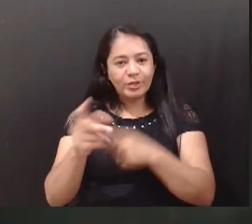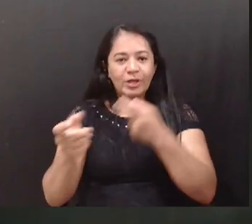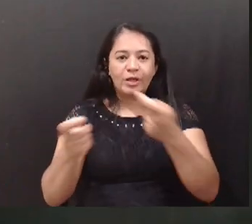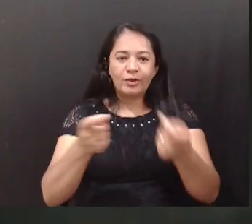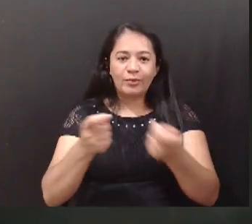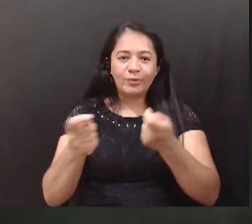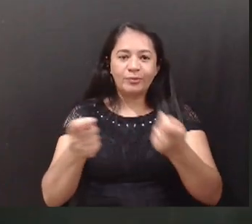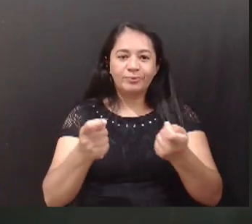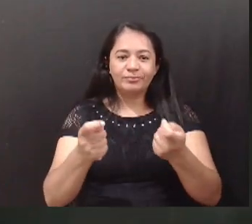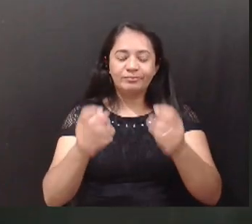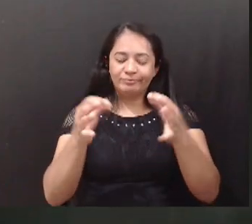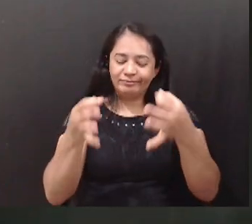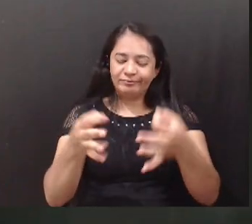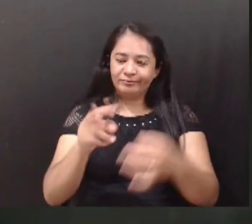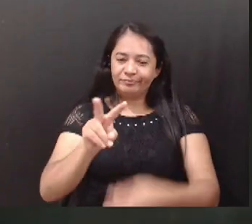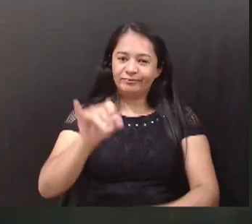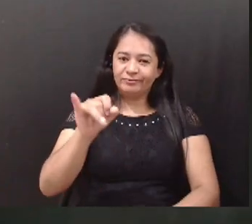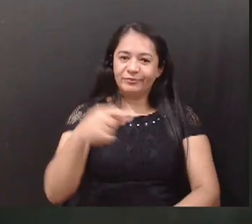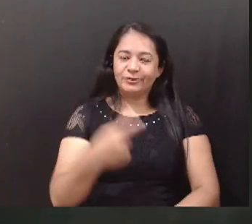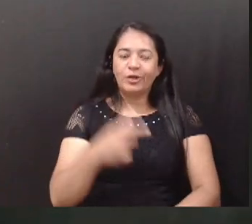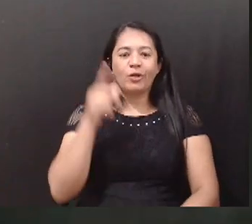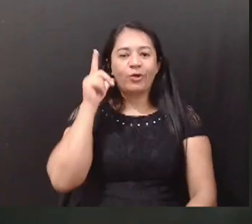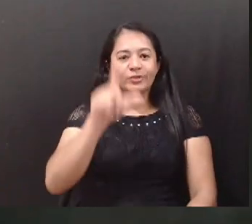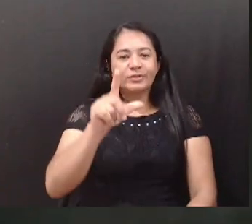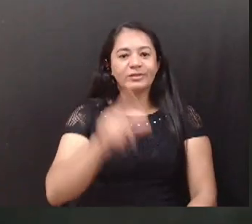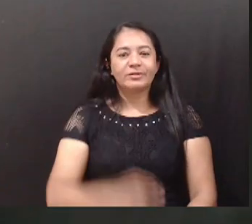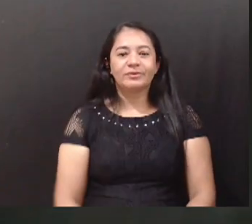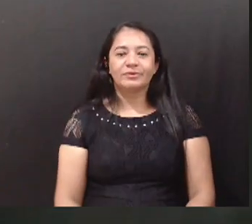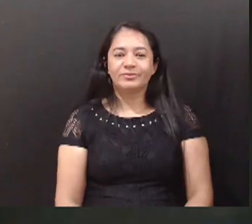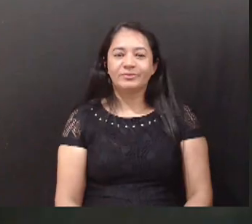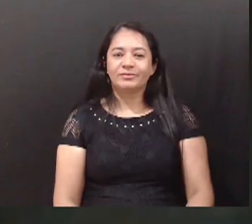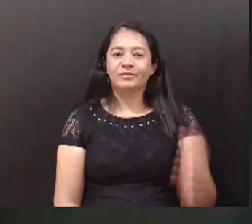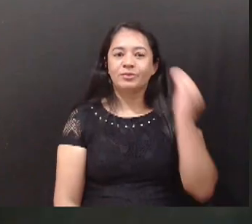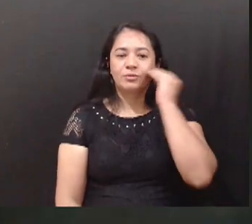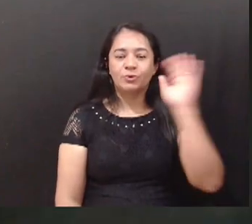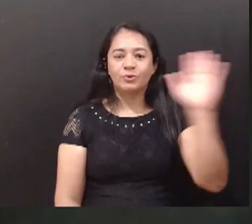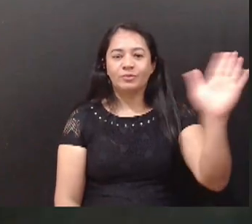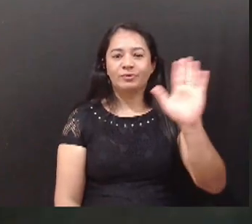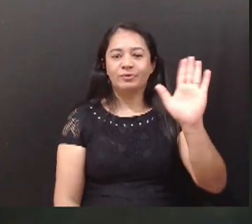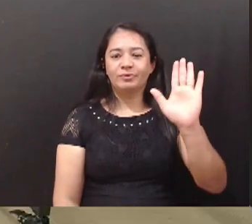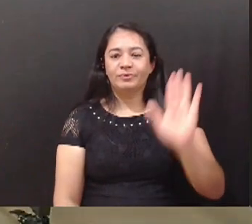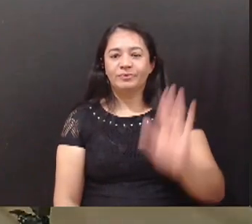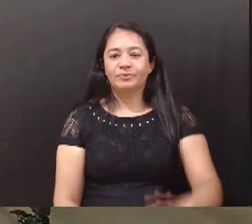Vai dar tudo certo, a gente sempre consegue no final, tá? Grande beijo, fique bem, até amanhã.